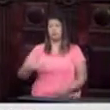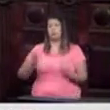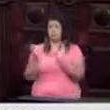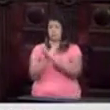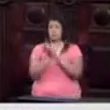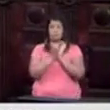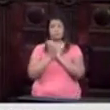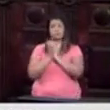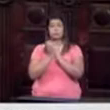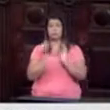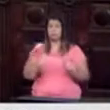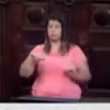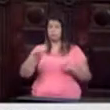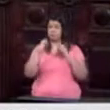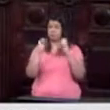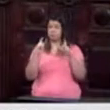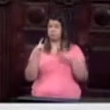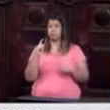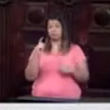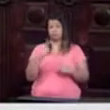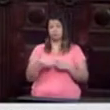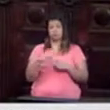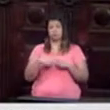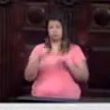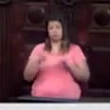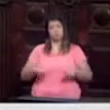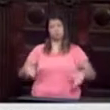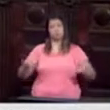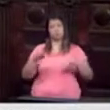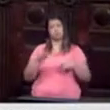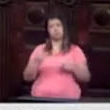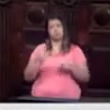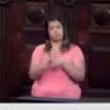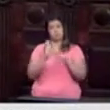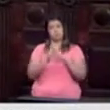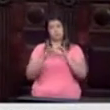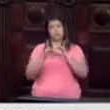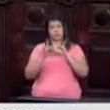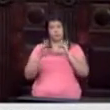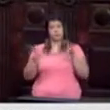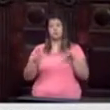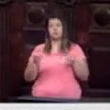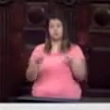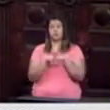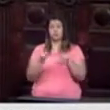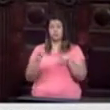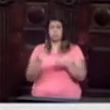na casa e soma todos aqueles partidos que defendem a liberdade e que defendem a democracia.